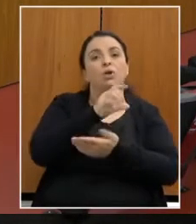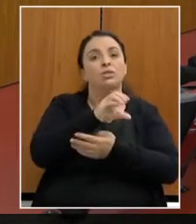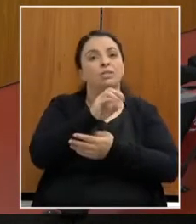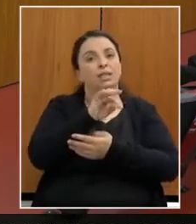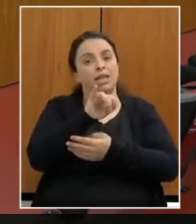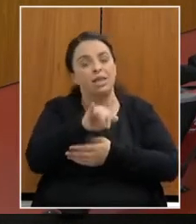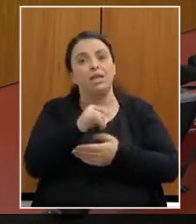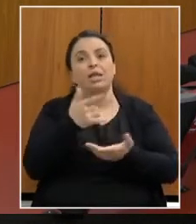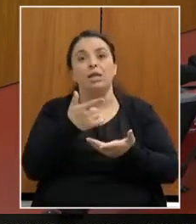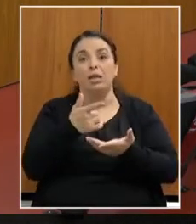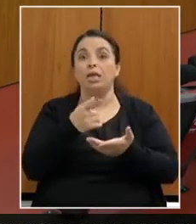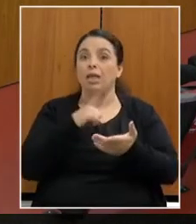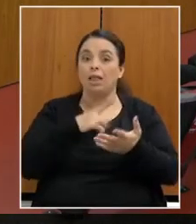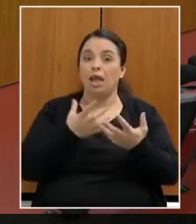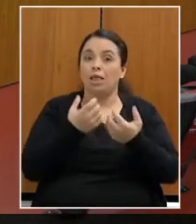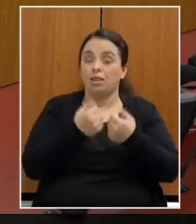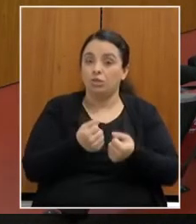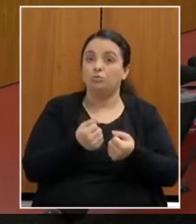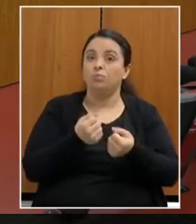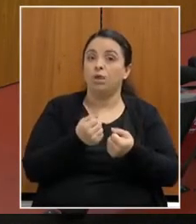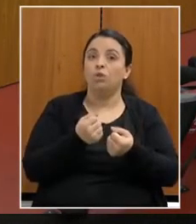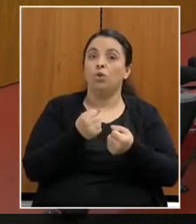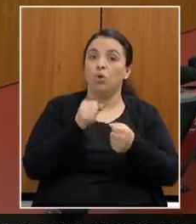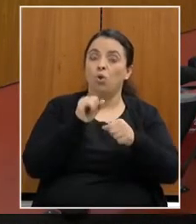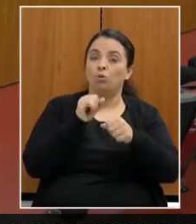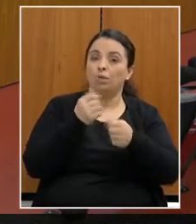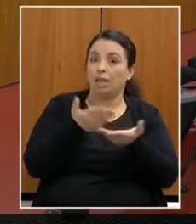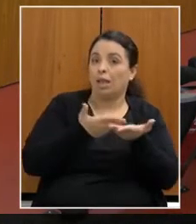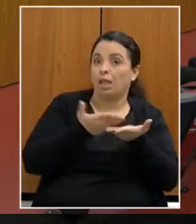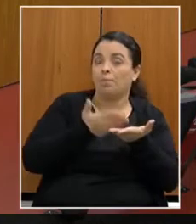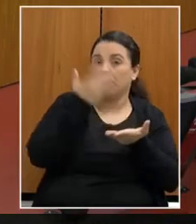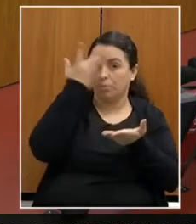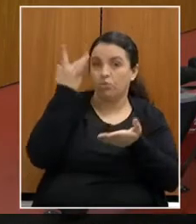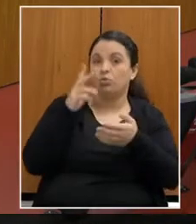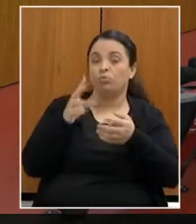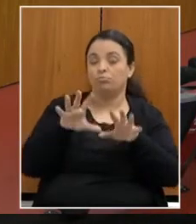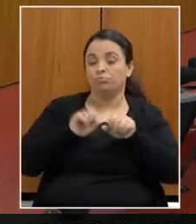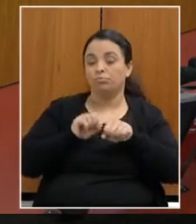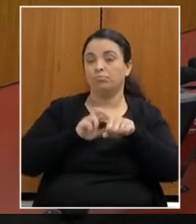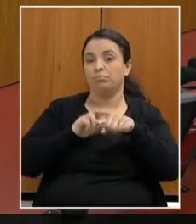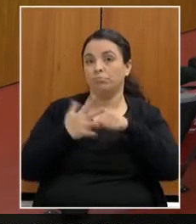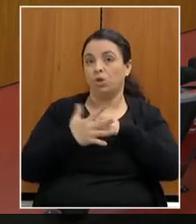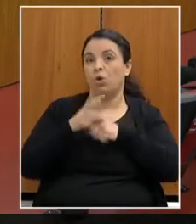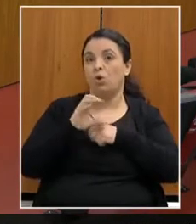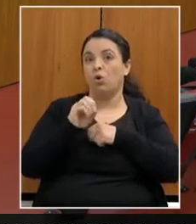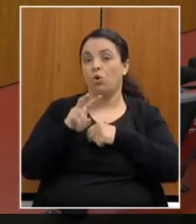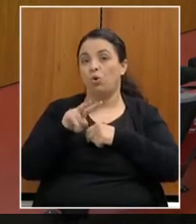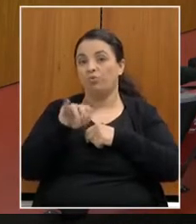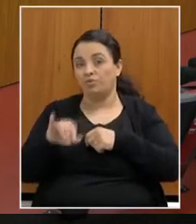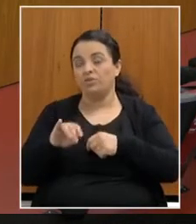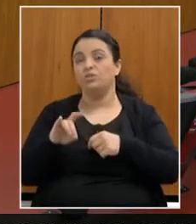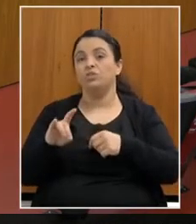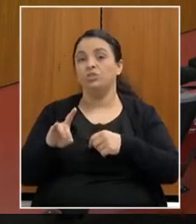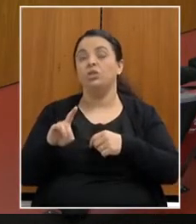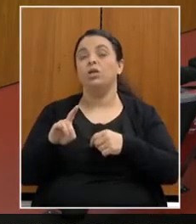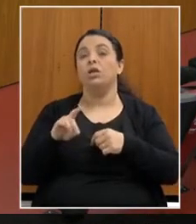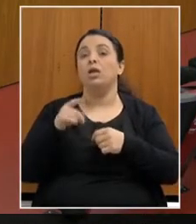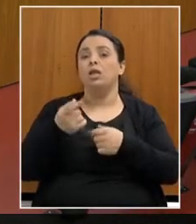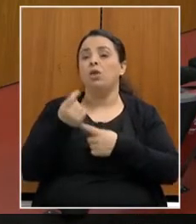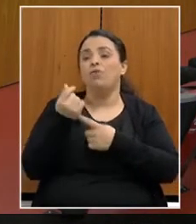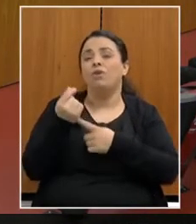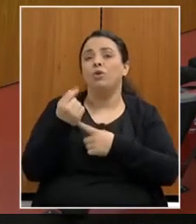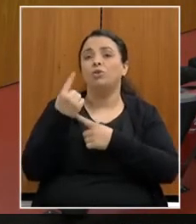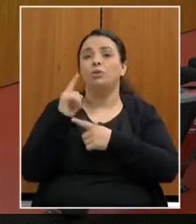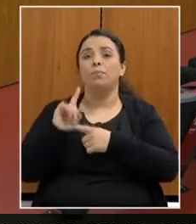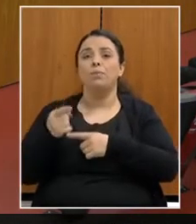COVID, com R$ 800 a mais por leito. Lembrando que o valor de R 1.600 de